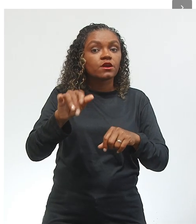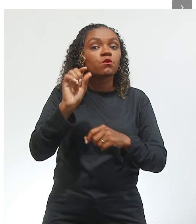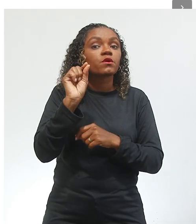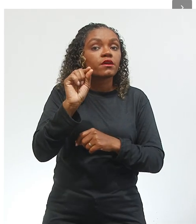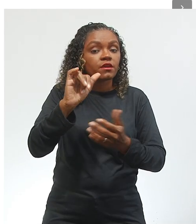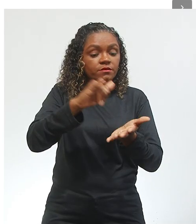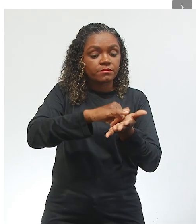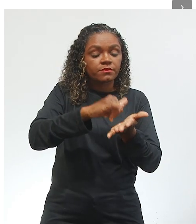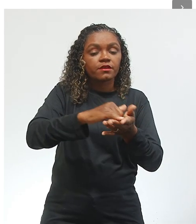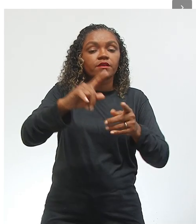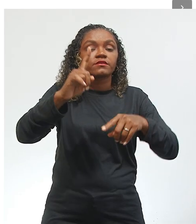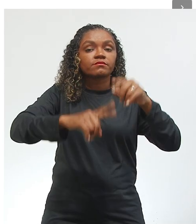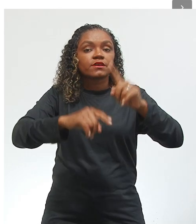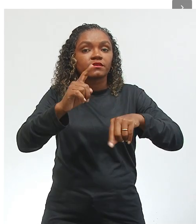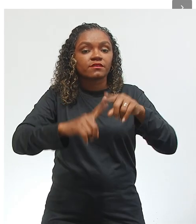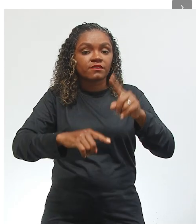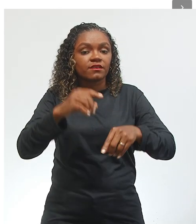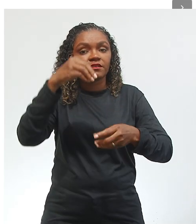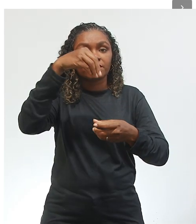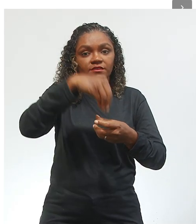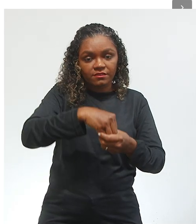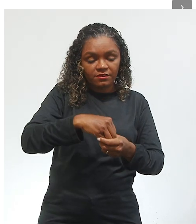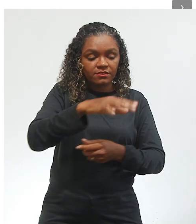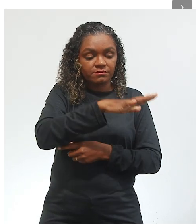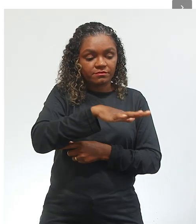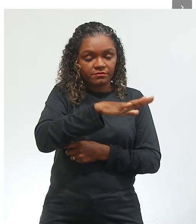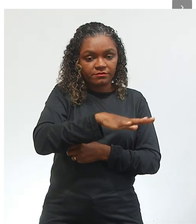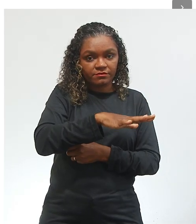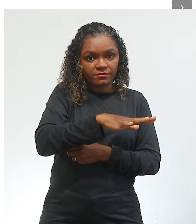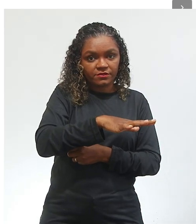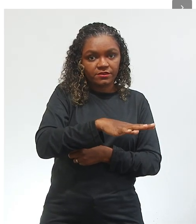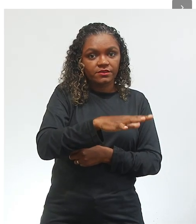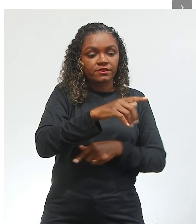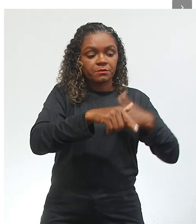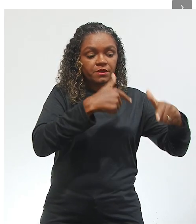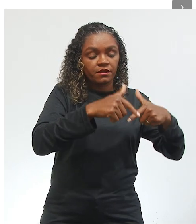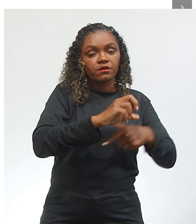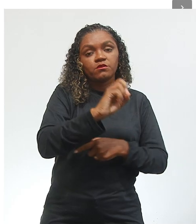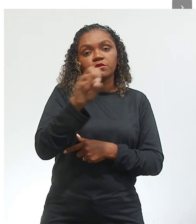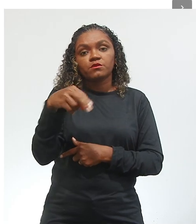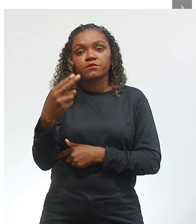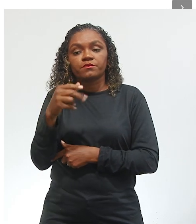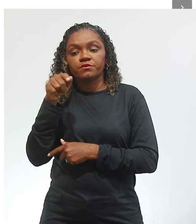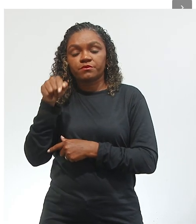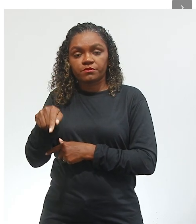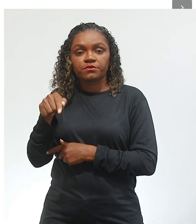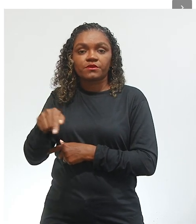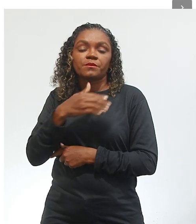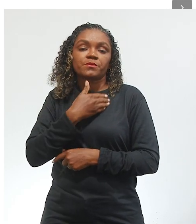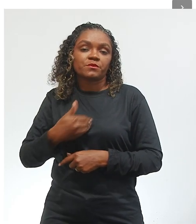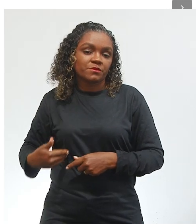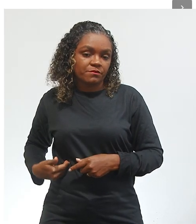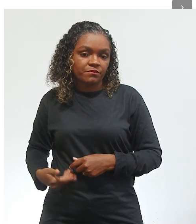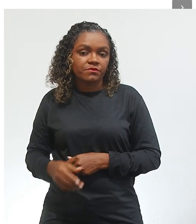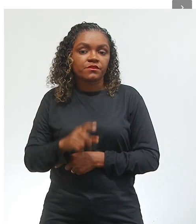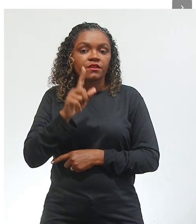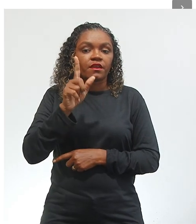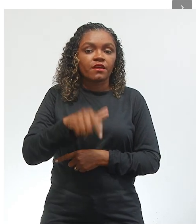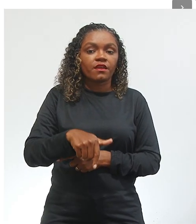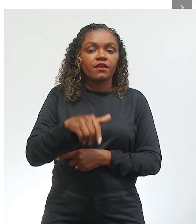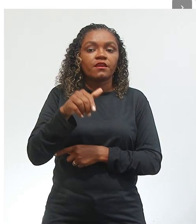uma ferramenta que é utilizada há décadas, na verdade, tanto no marketing comercial como no marketing público, que é a famosa análise